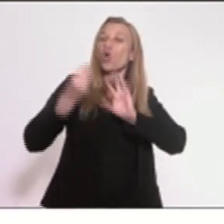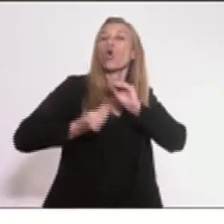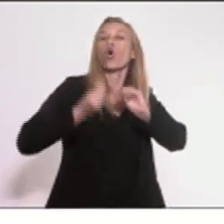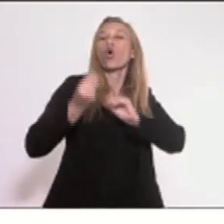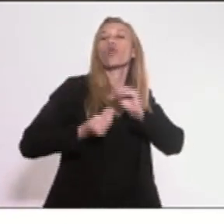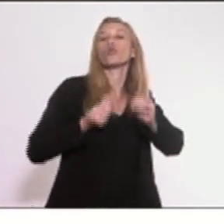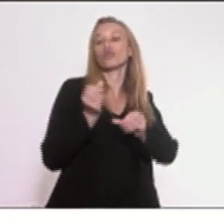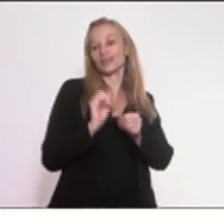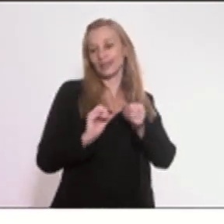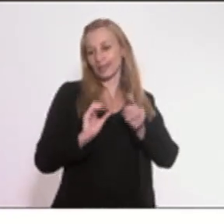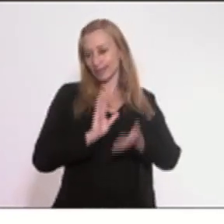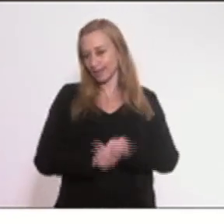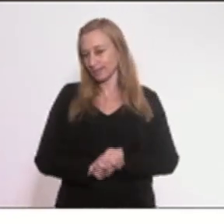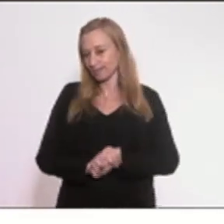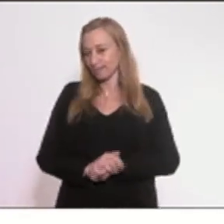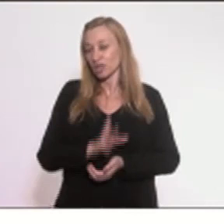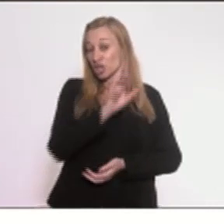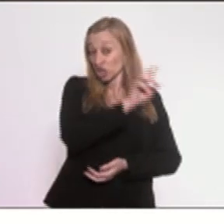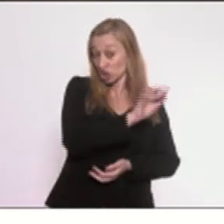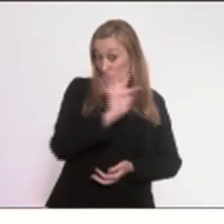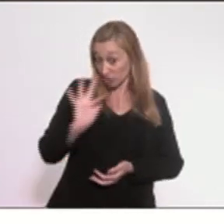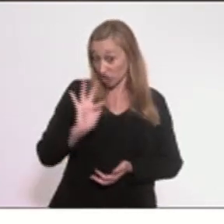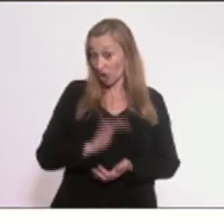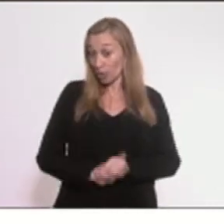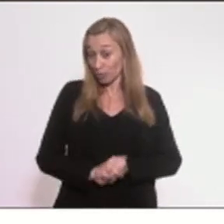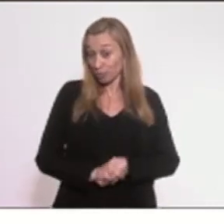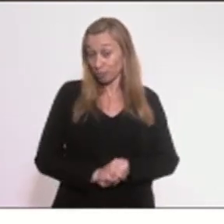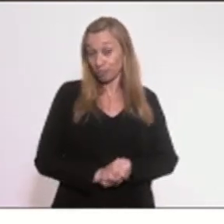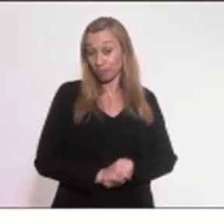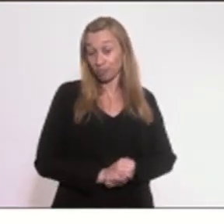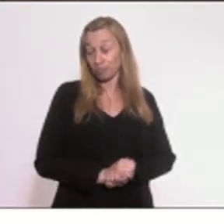fazer. O regime